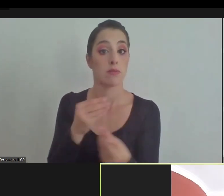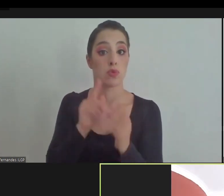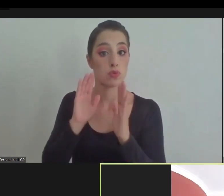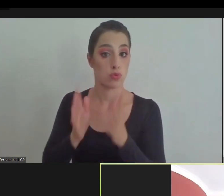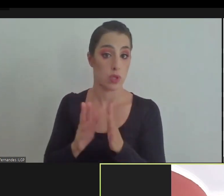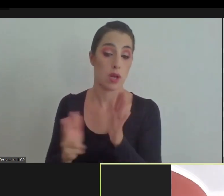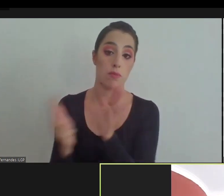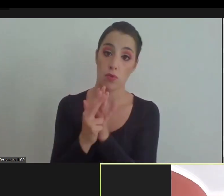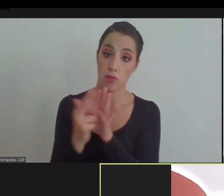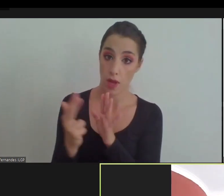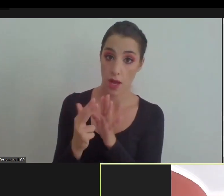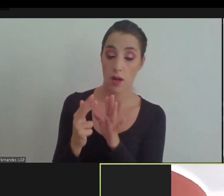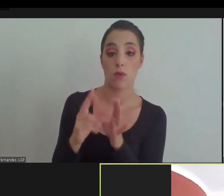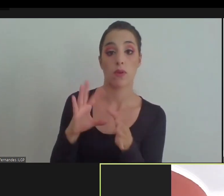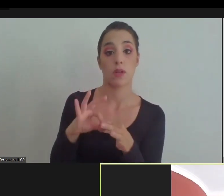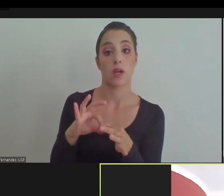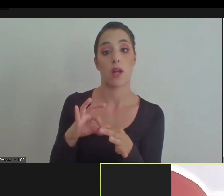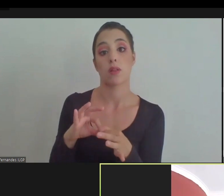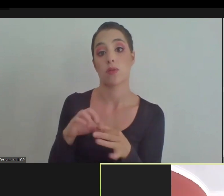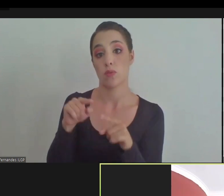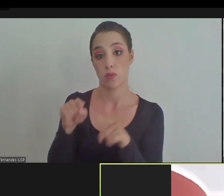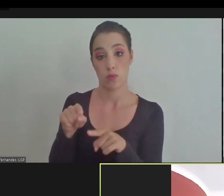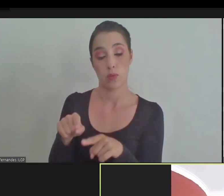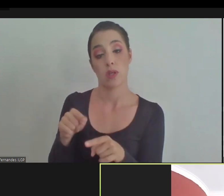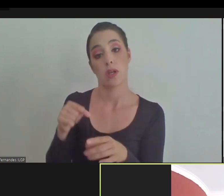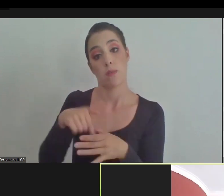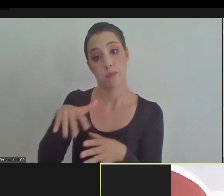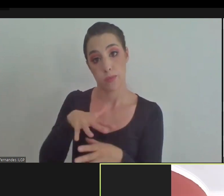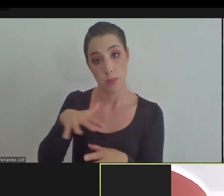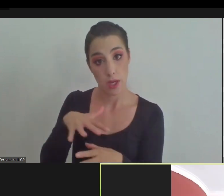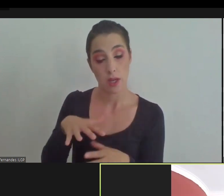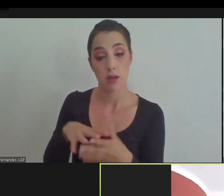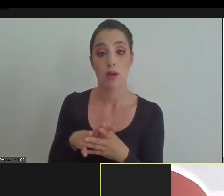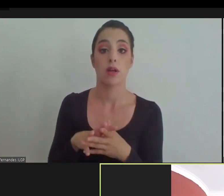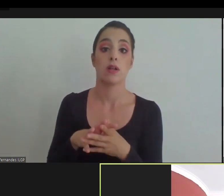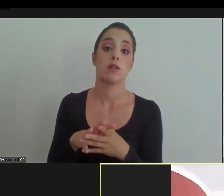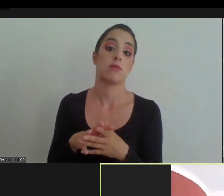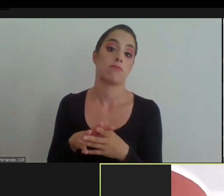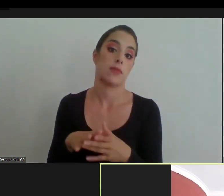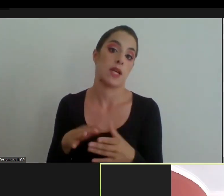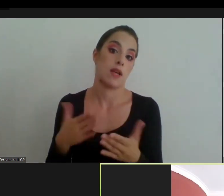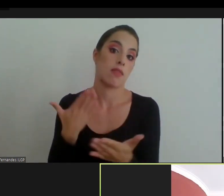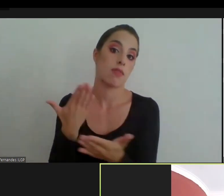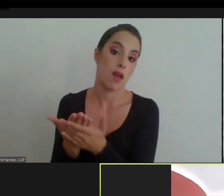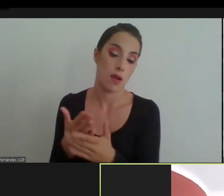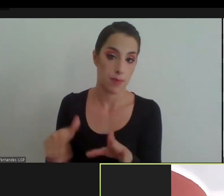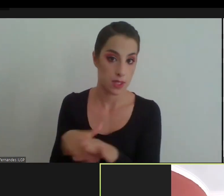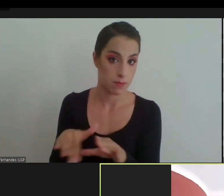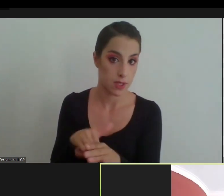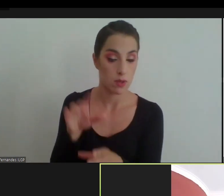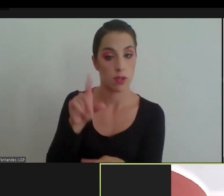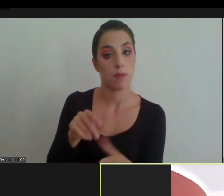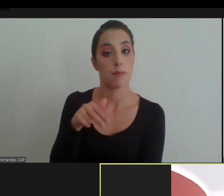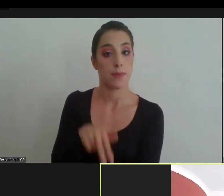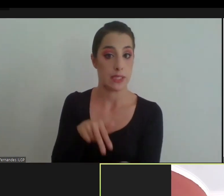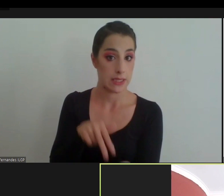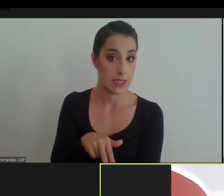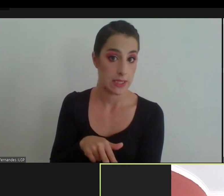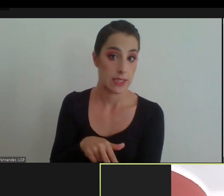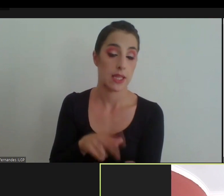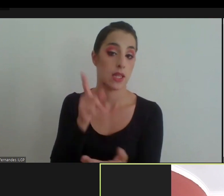os seus estatutos internos que incentivam a participação e a presença